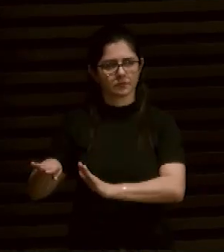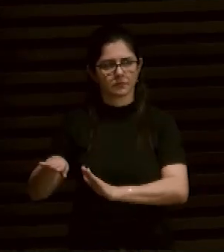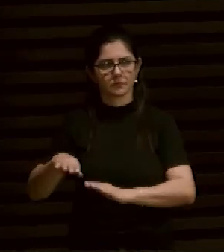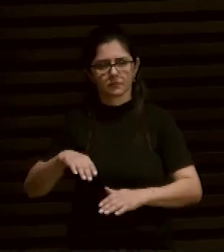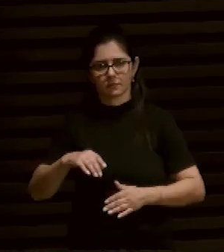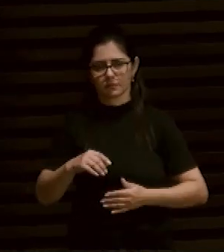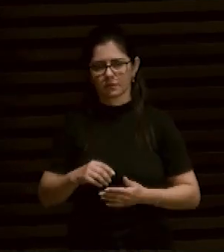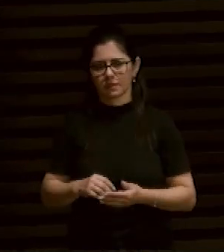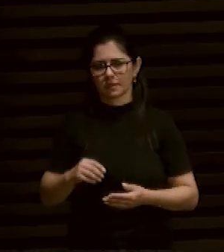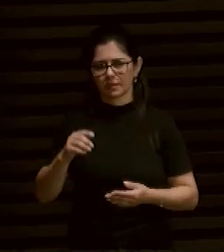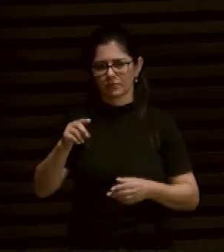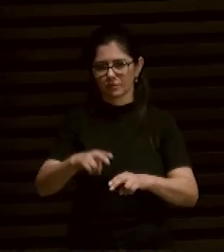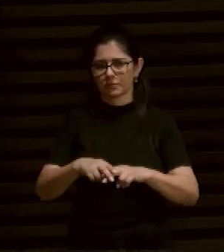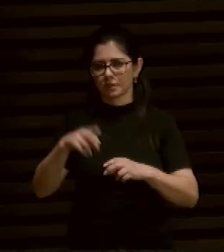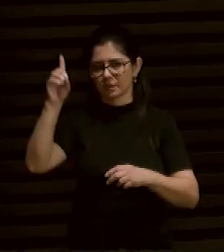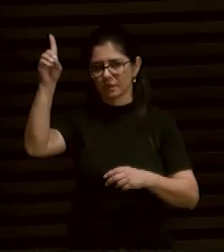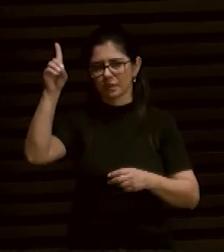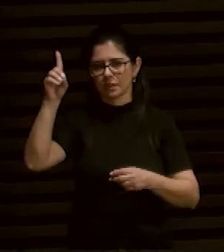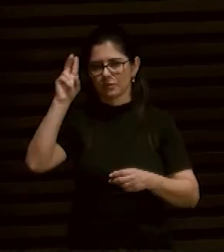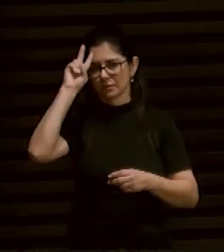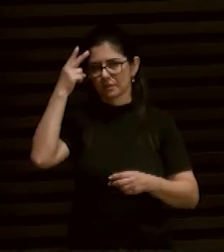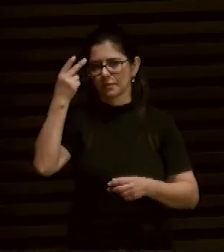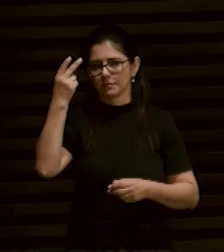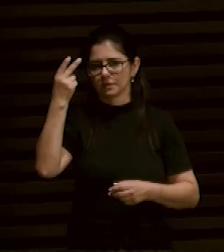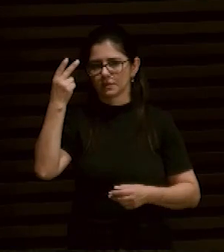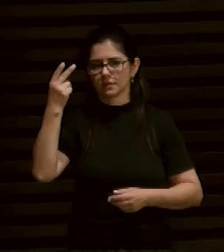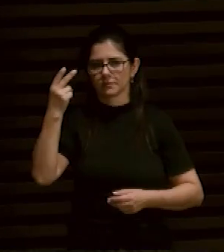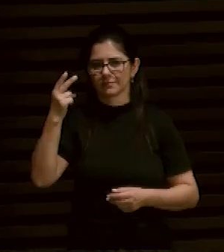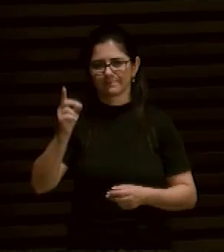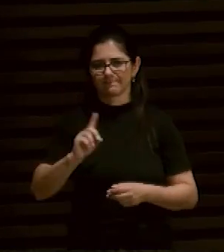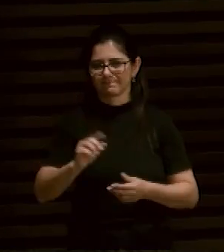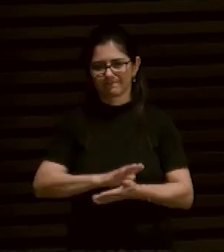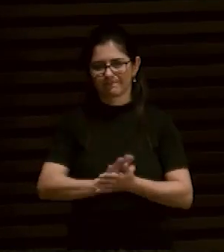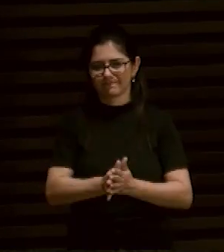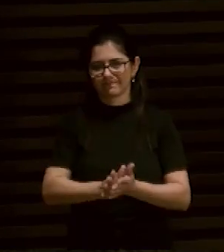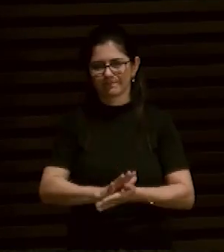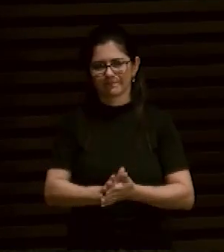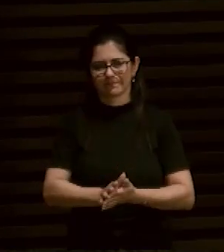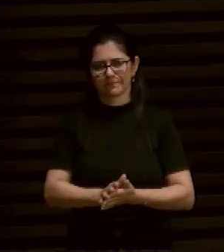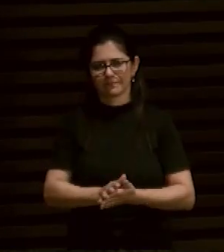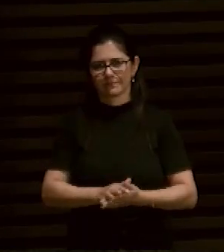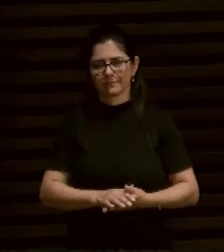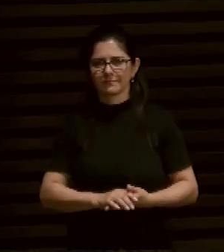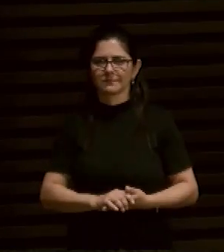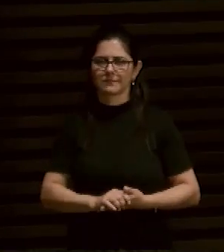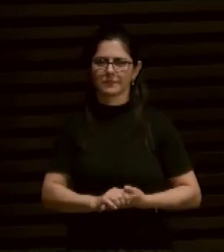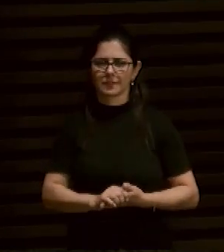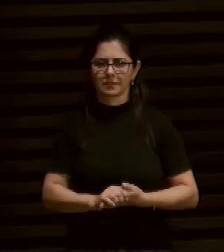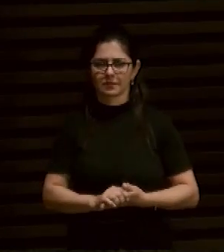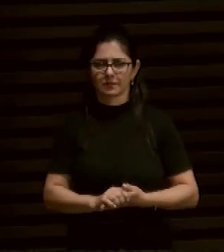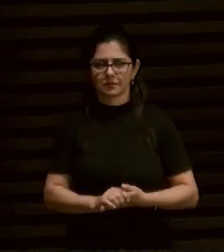de ideia. Por exemplo, João Batista com os fariseus e saduceus, certa vez apareceram